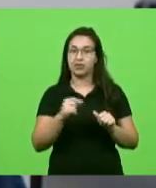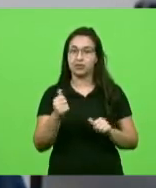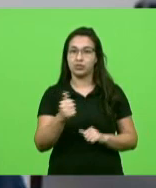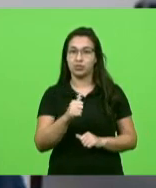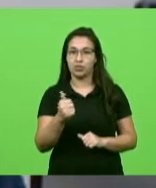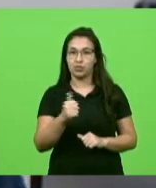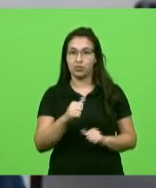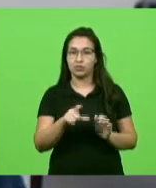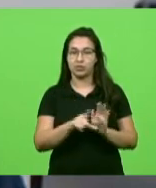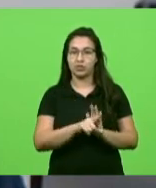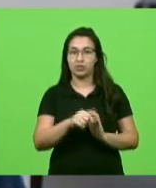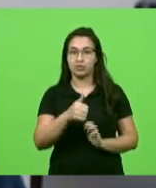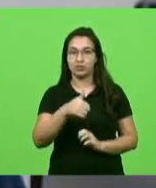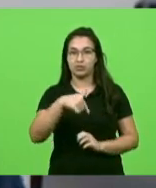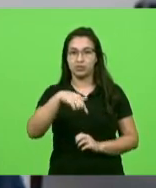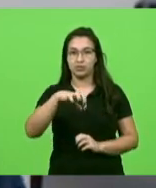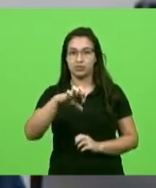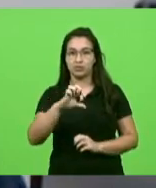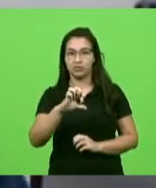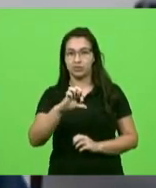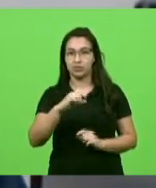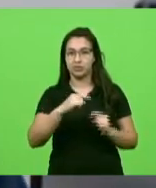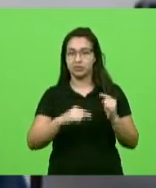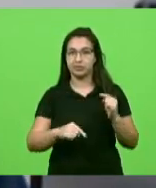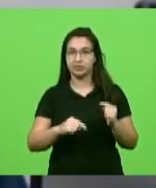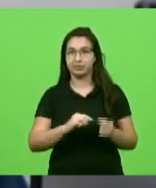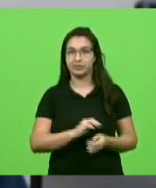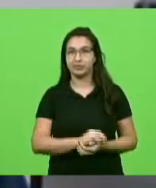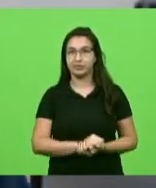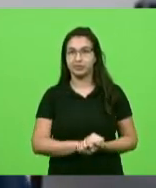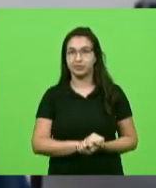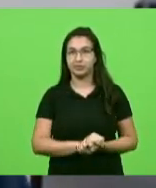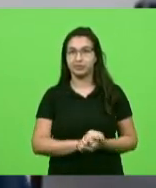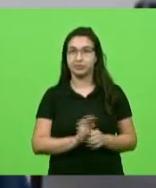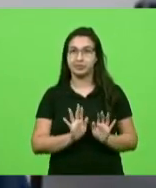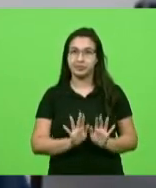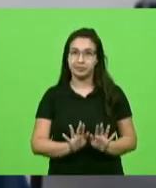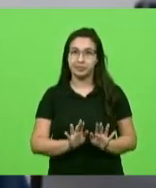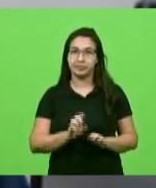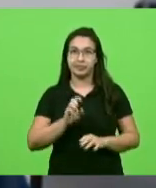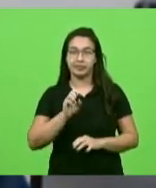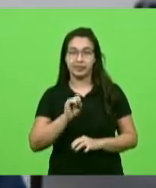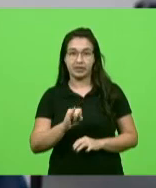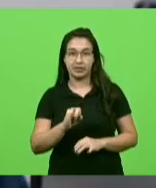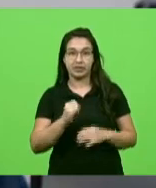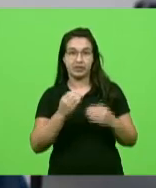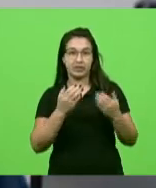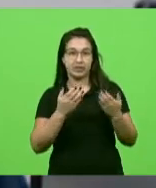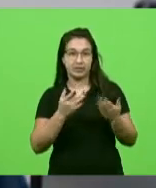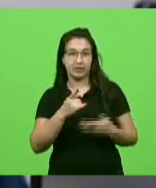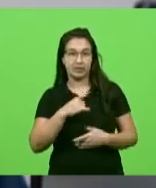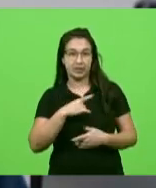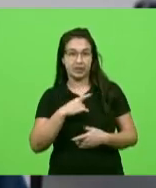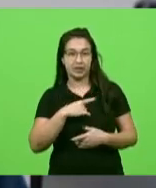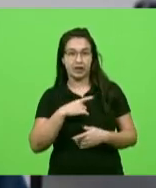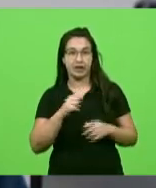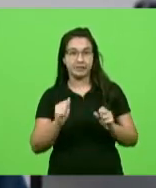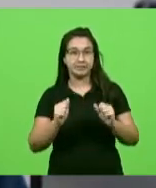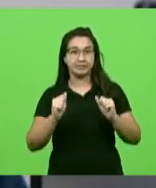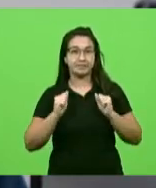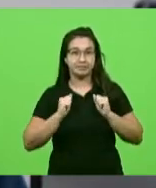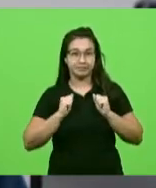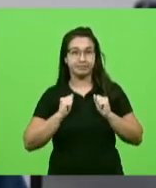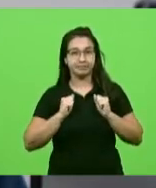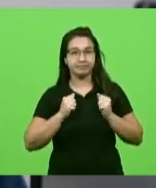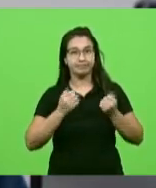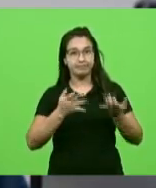artigo 11 e tem um galinho 79 o espelho porém se algum indício de Conduta omissiva em relação a